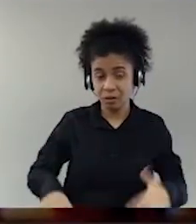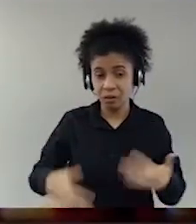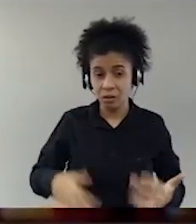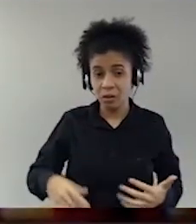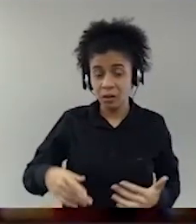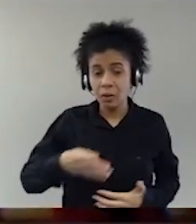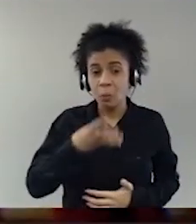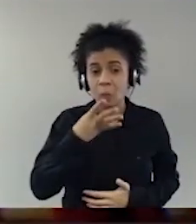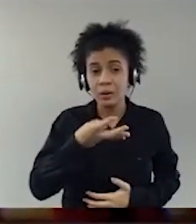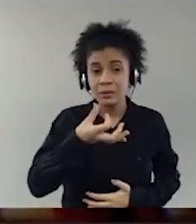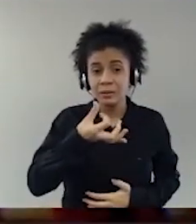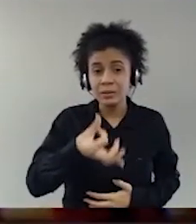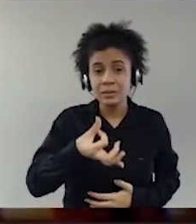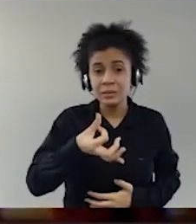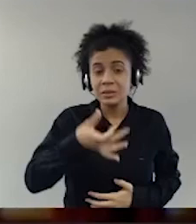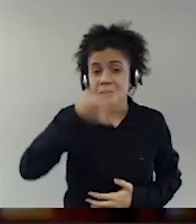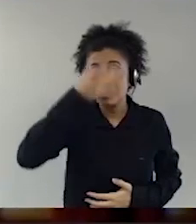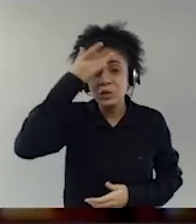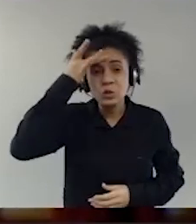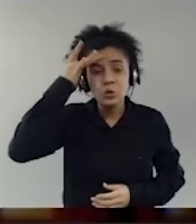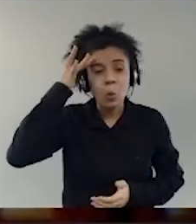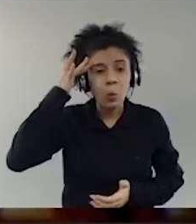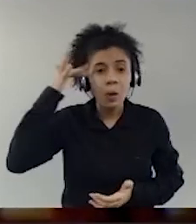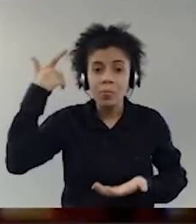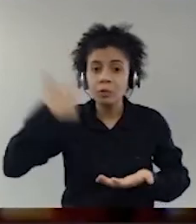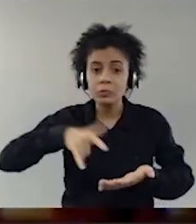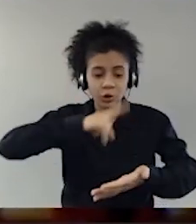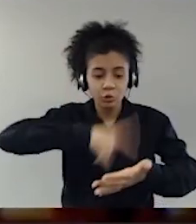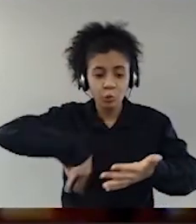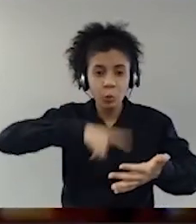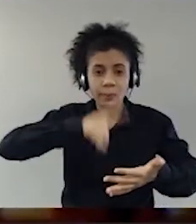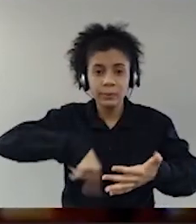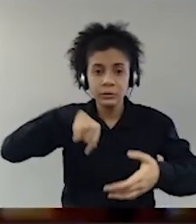46 milhões de indocumentados dentro de um próprio país.